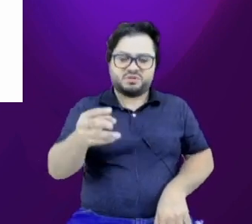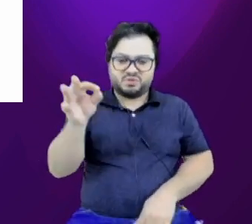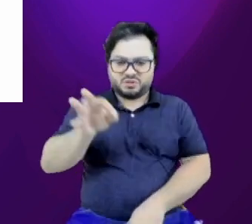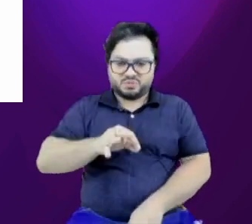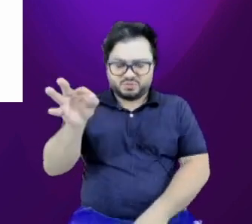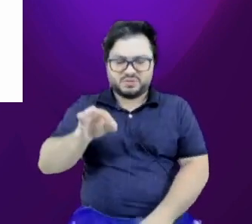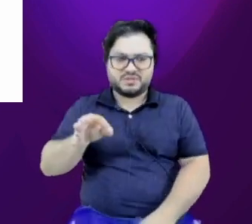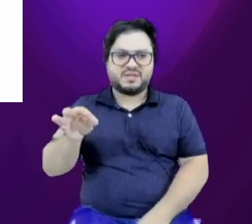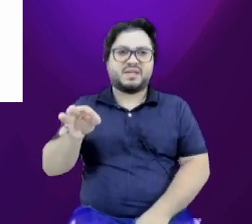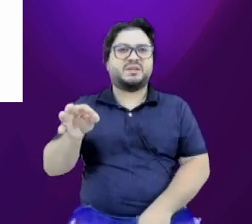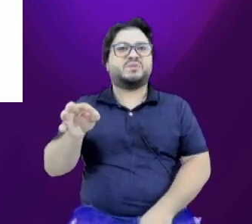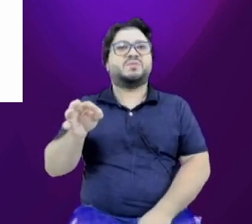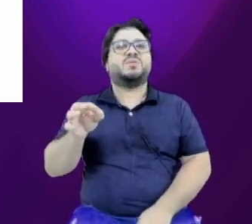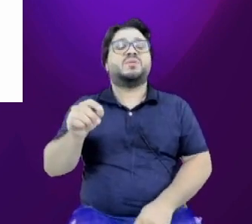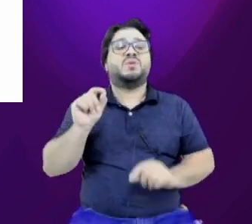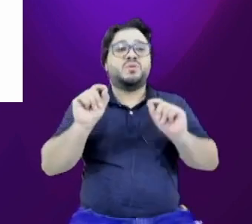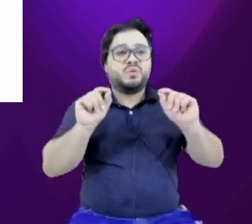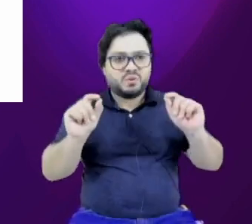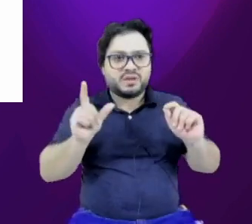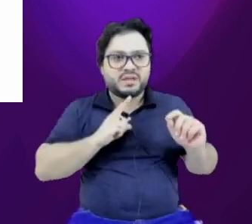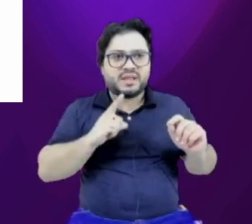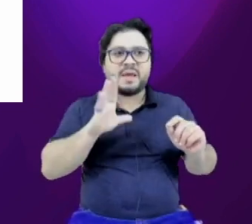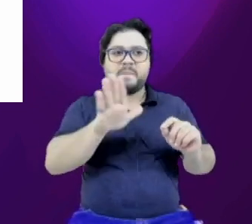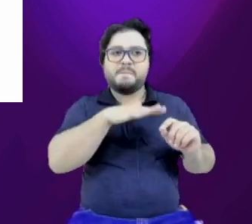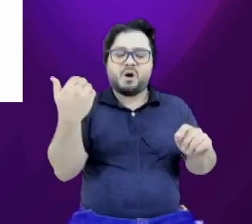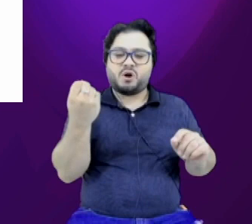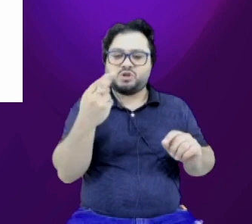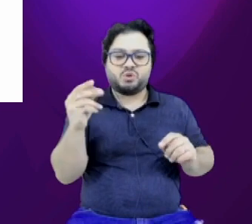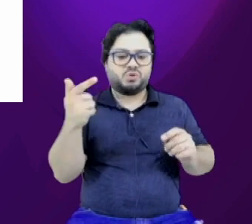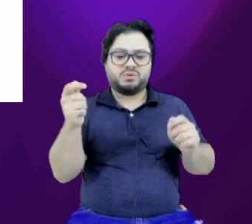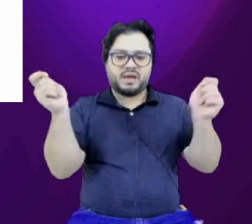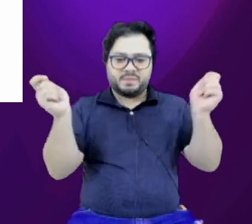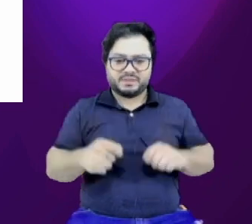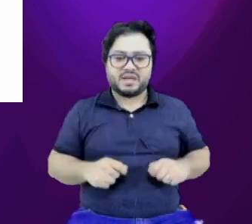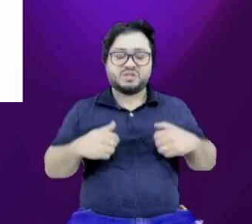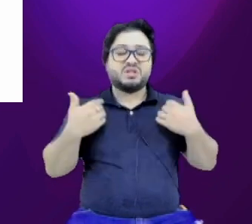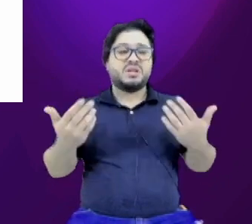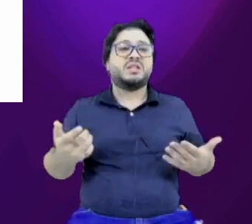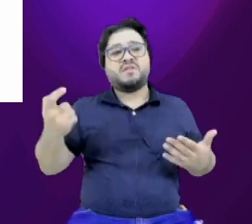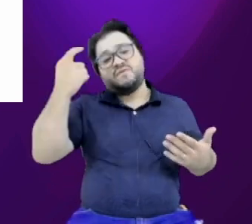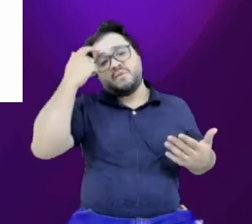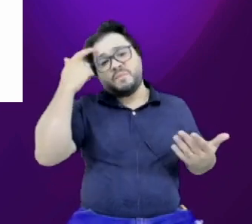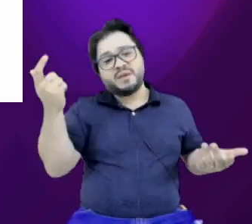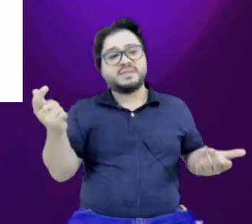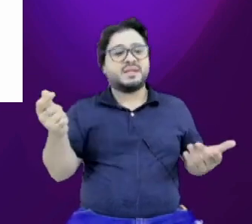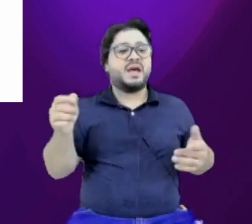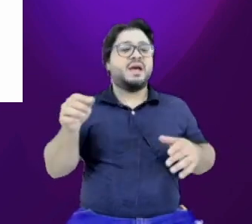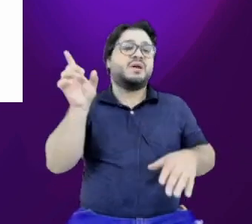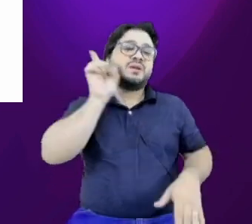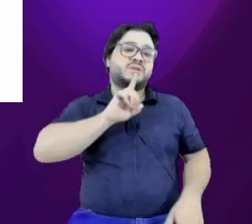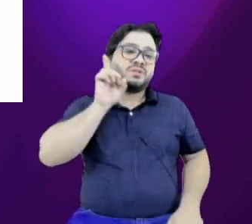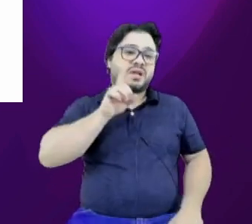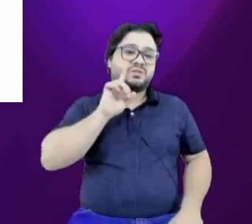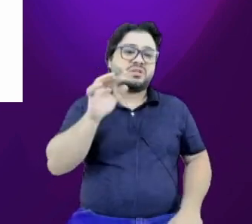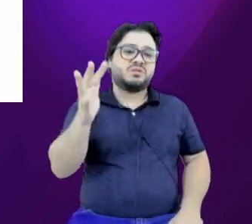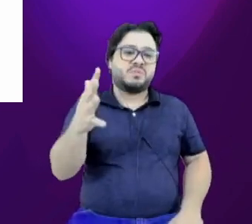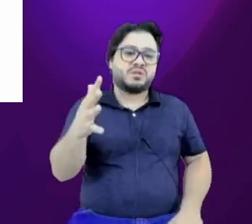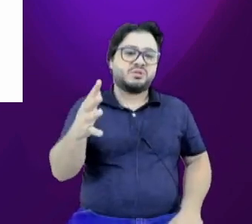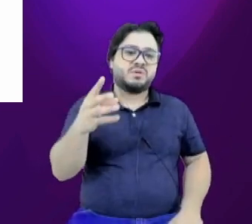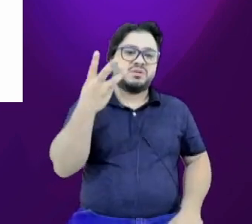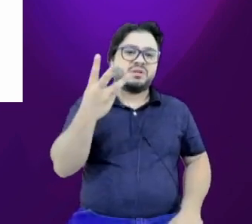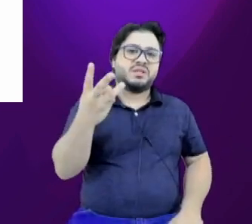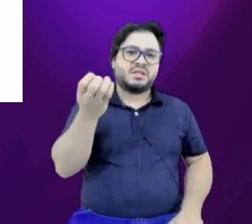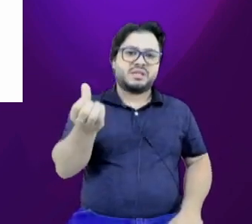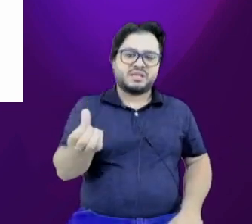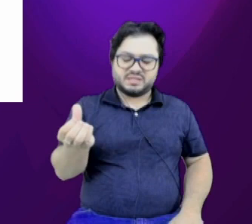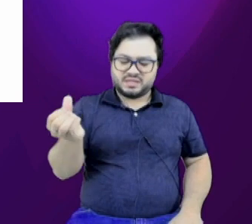0,22%, que causem ou morte ou incapacitação. Então, vamos pensar que nos Estados Unidos, aproximadamente